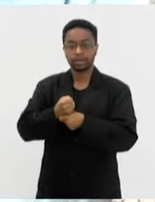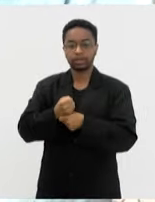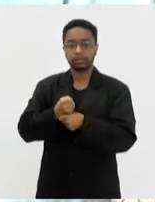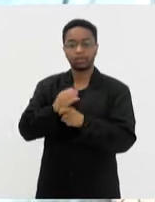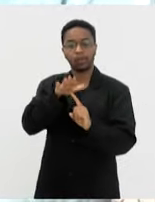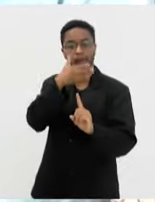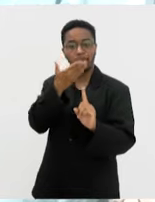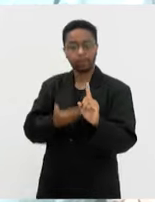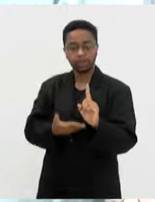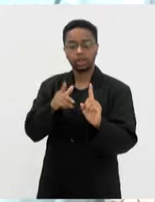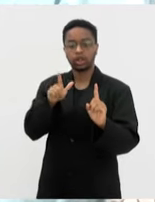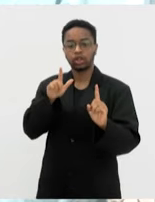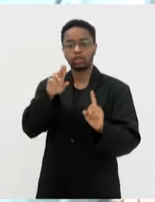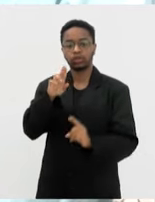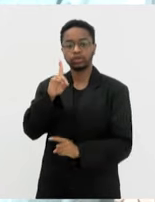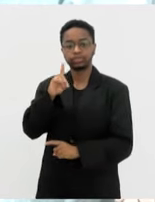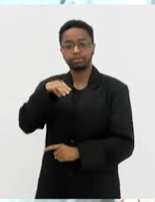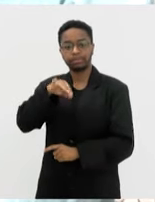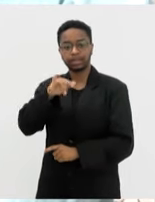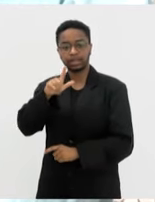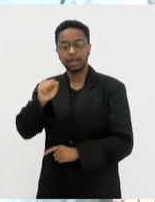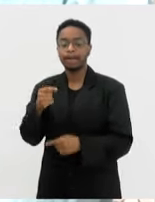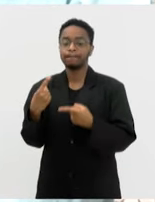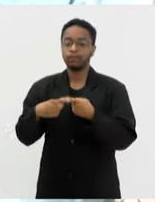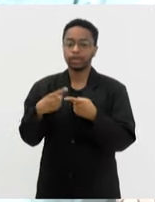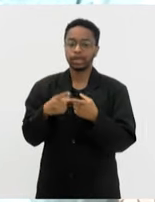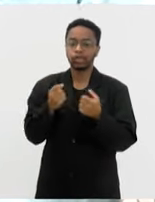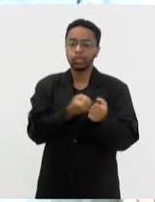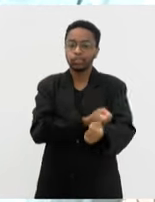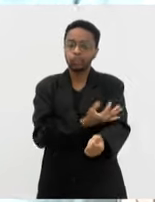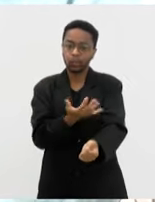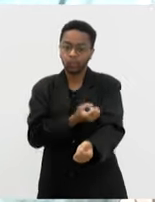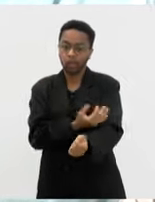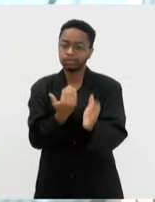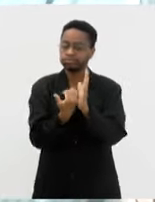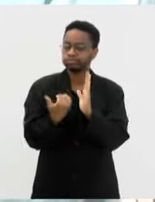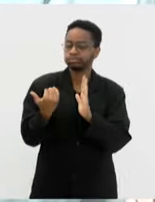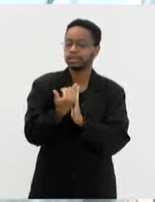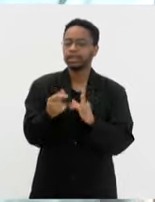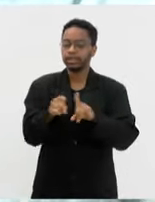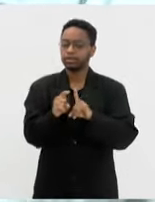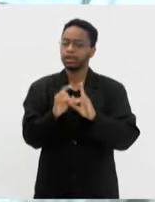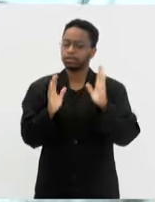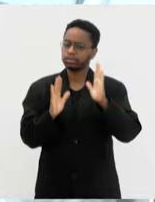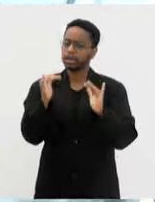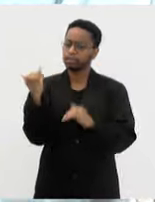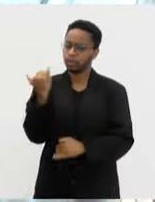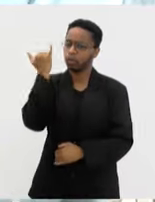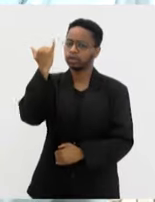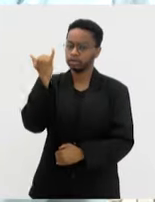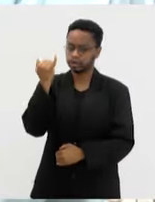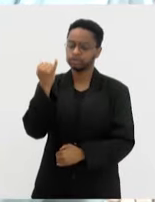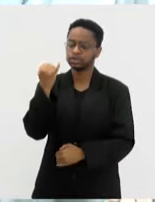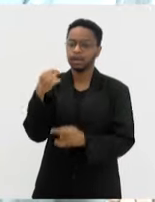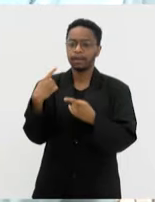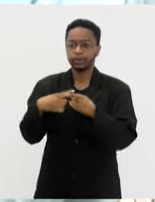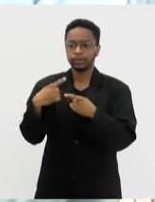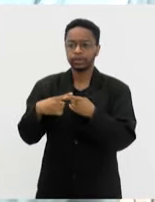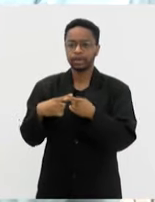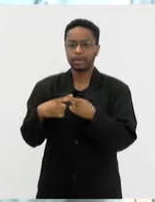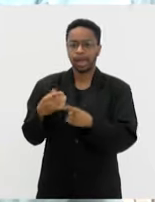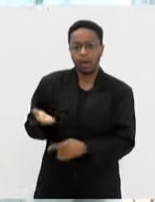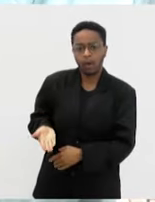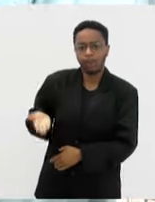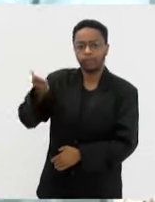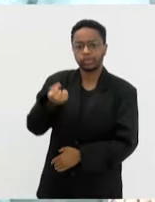por causa de uma campanha de doação de sangue também, que arrecadou muitas bolsas de sangue. Essa campanha foi muito importante para reerguer os estoques de sangue, não é